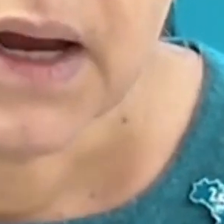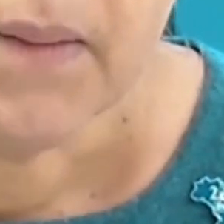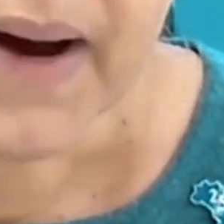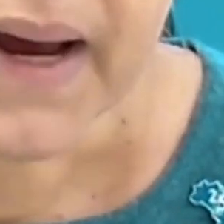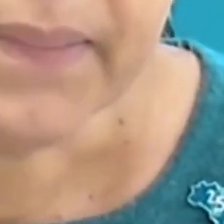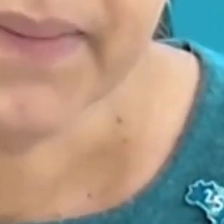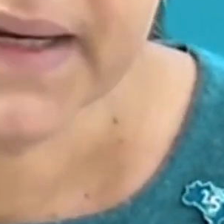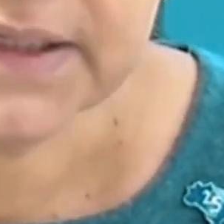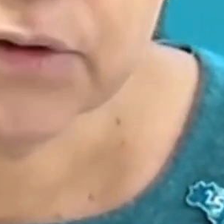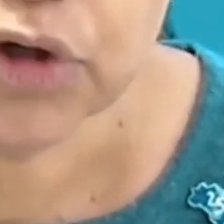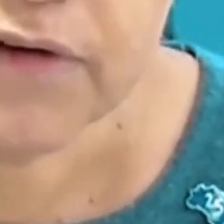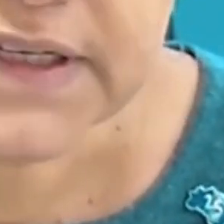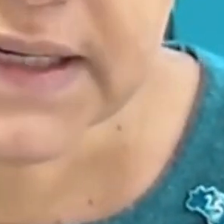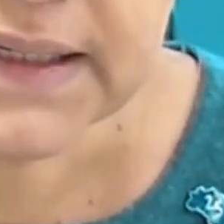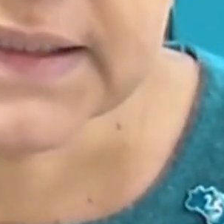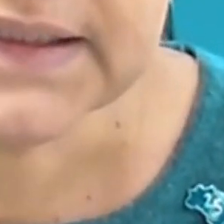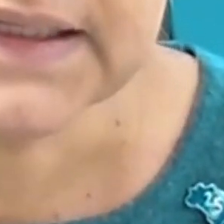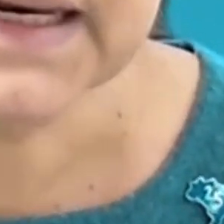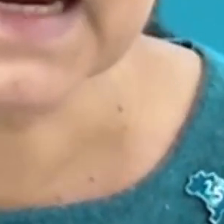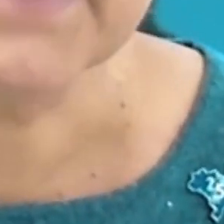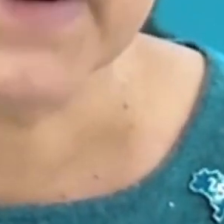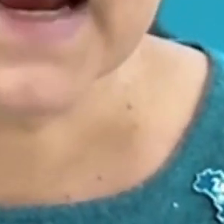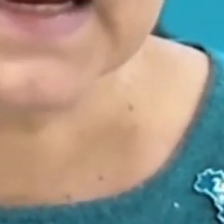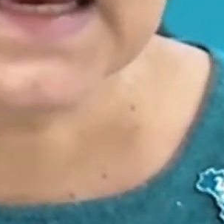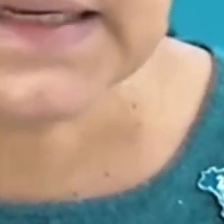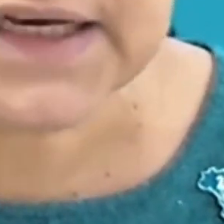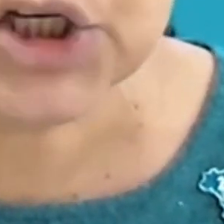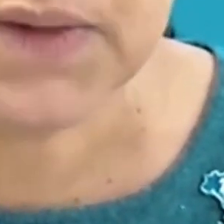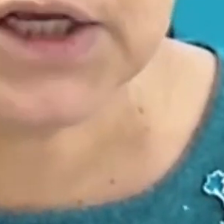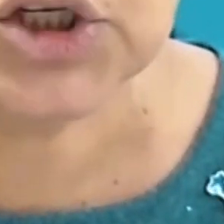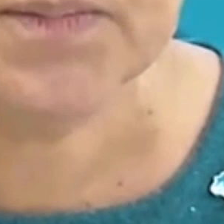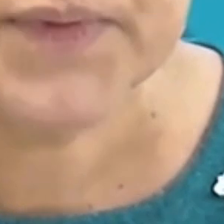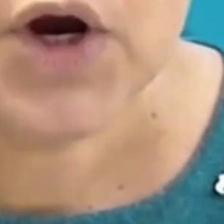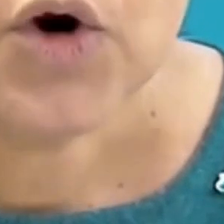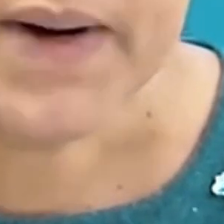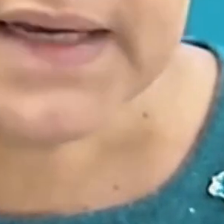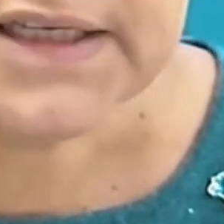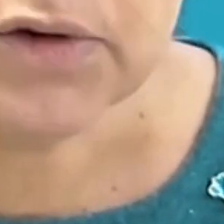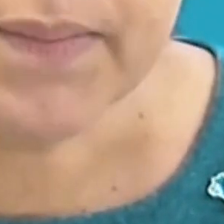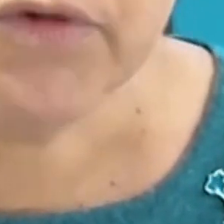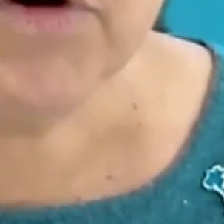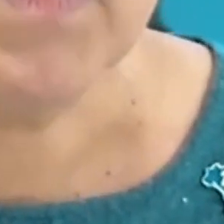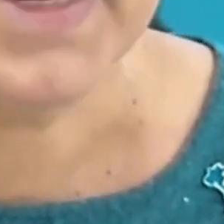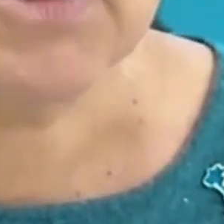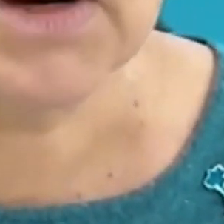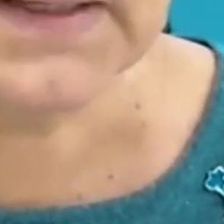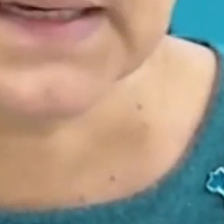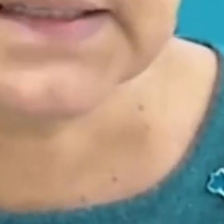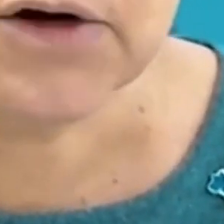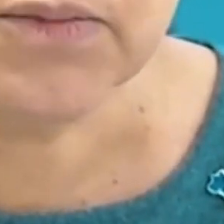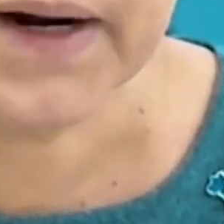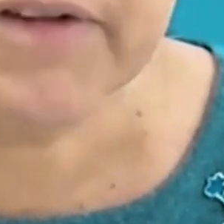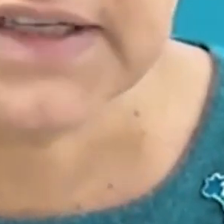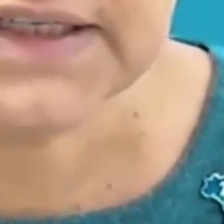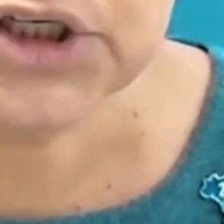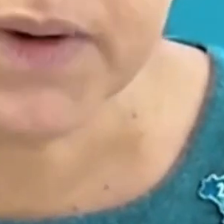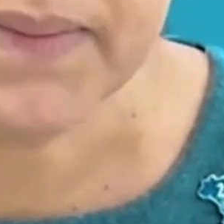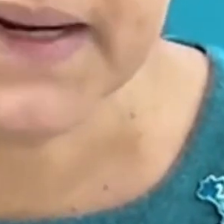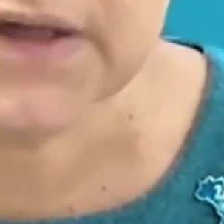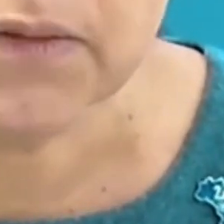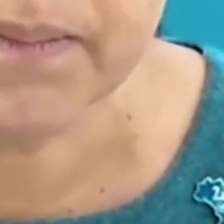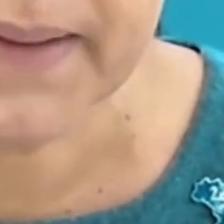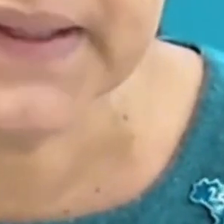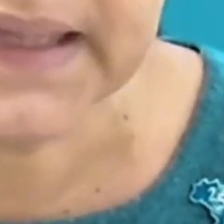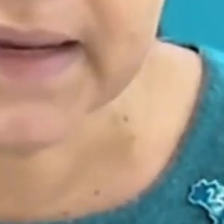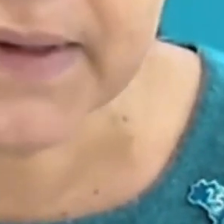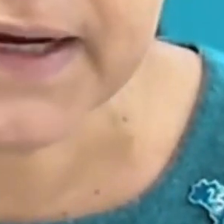regulatória para a preparação de novas crises. Queria lembrar que, recentemente, o Brasil aprovou uma regulamentação para vacinas